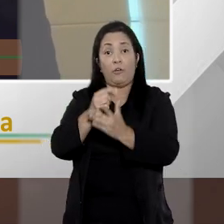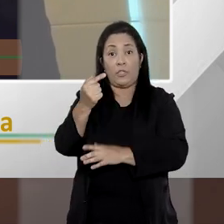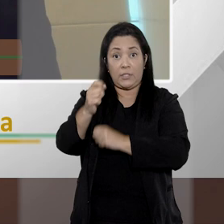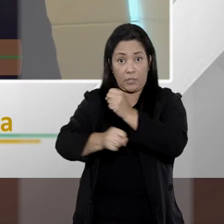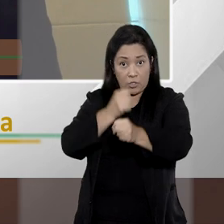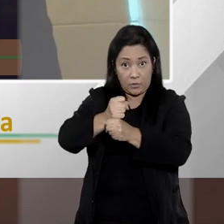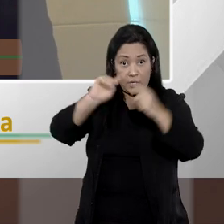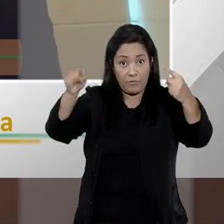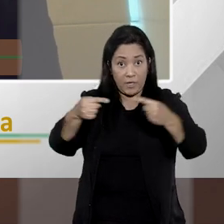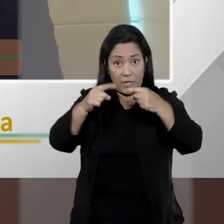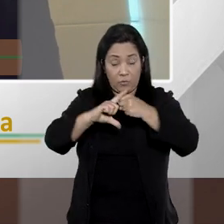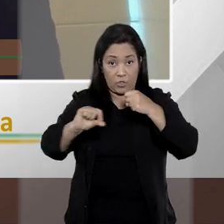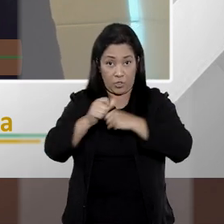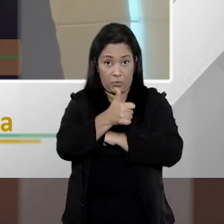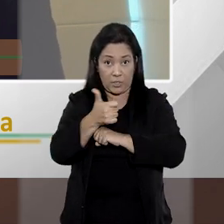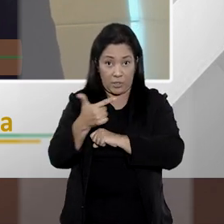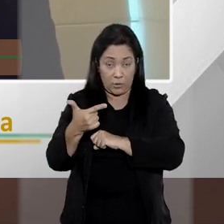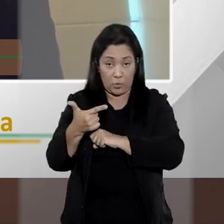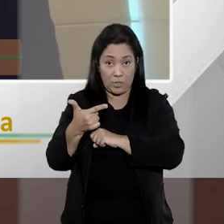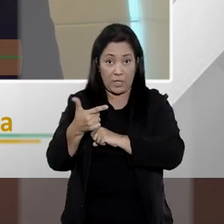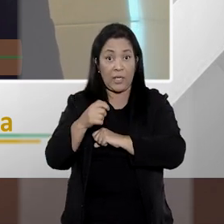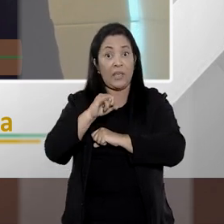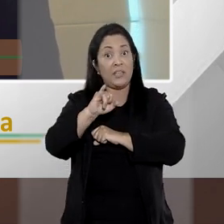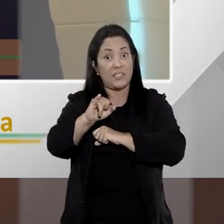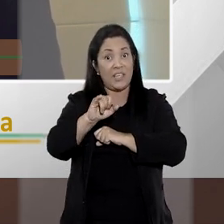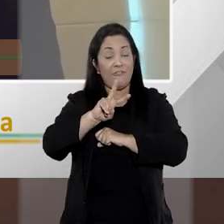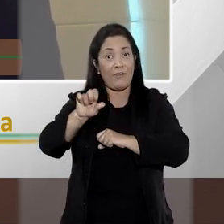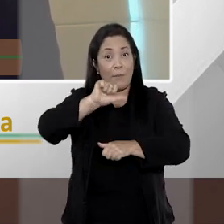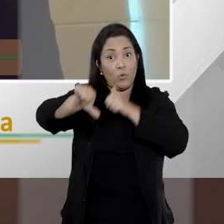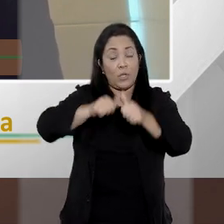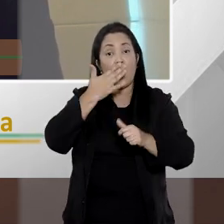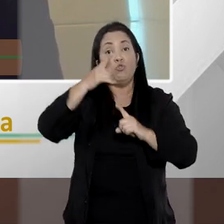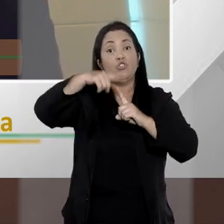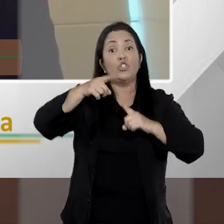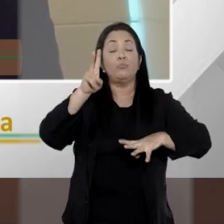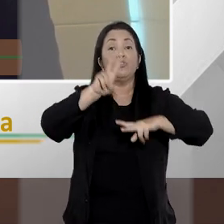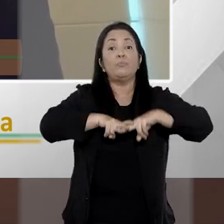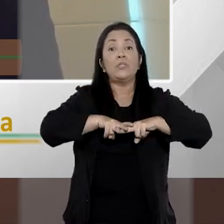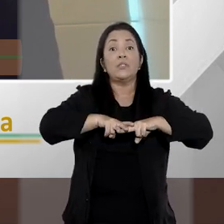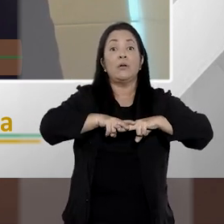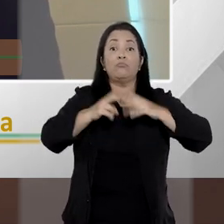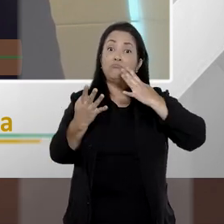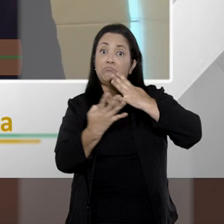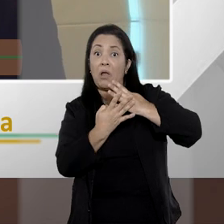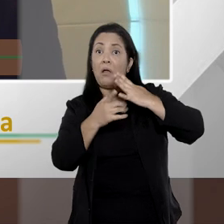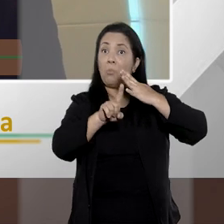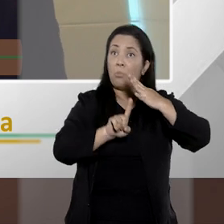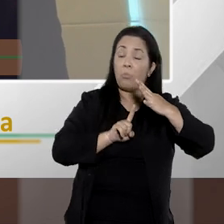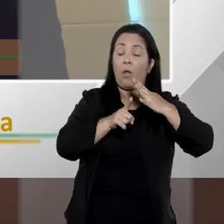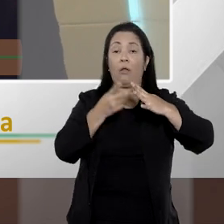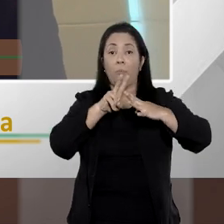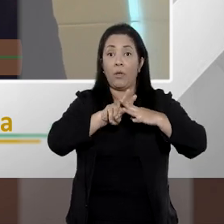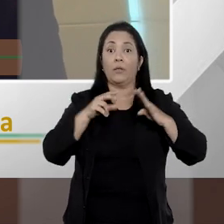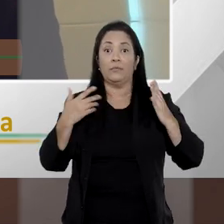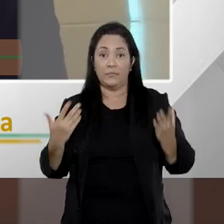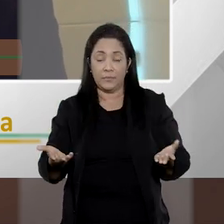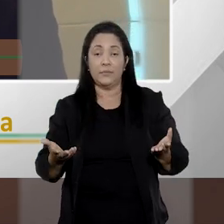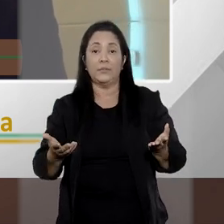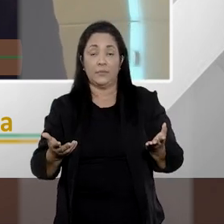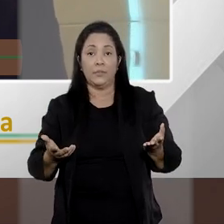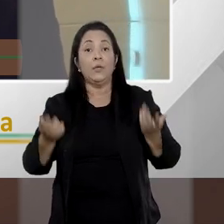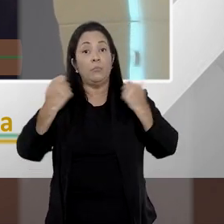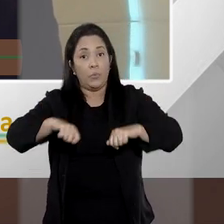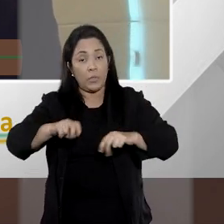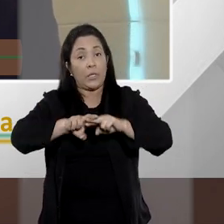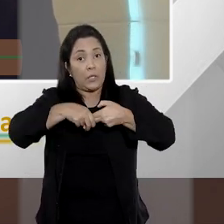no artigo 112, de progressão ou não, também pelo critério objetivo. Porque se essa pessoa já tiver progredido de regime, não faz sentido eu colocá-la de